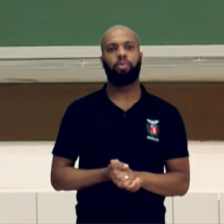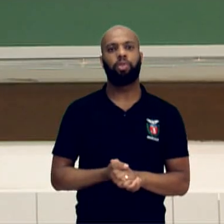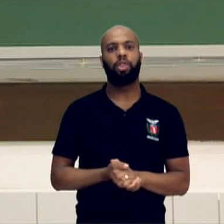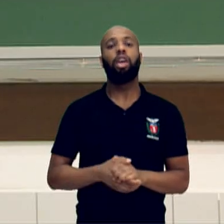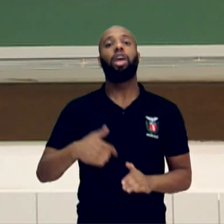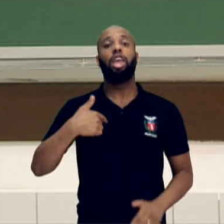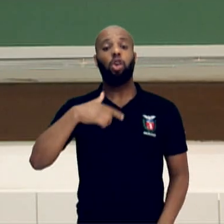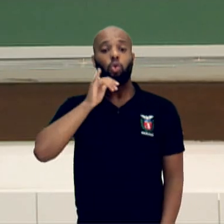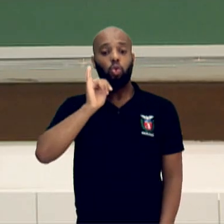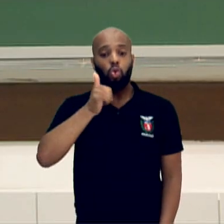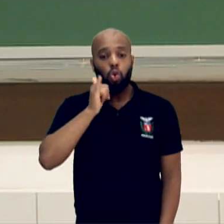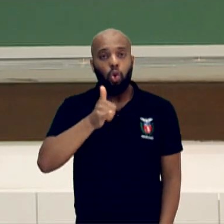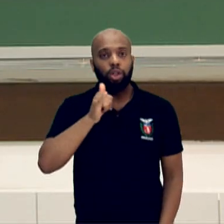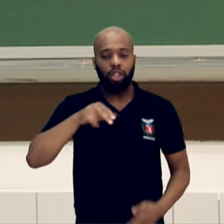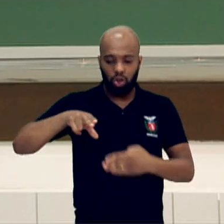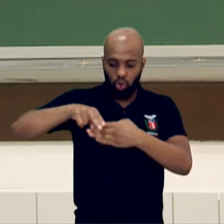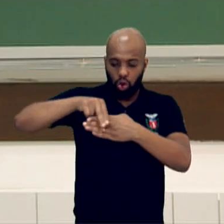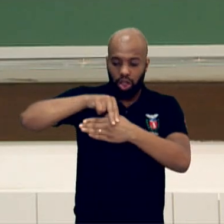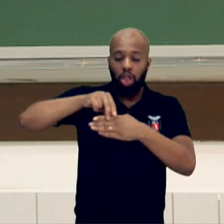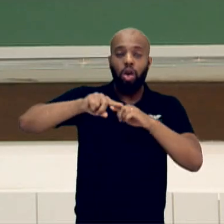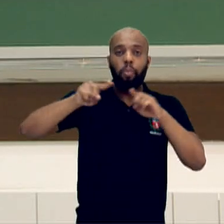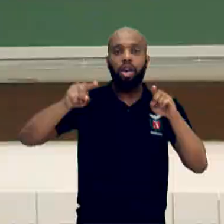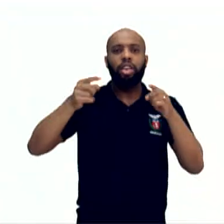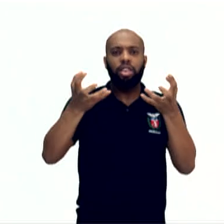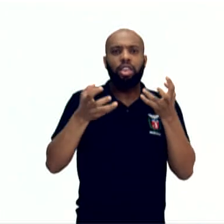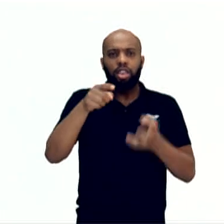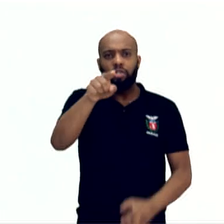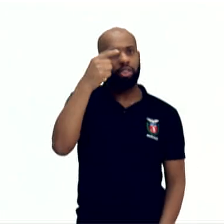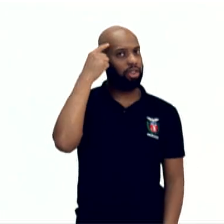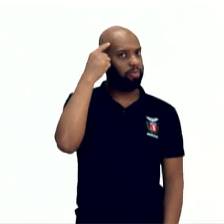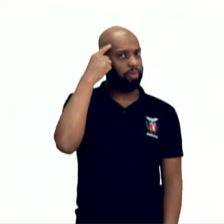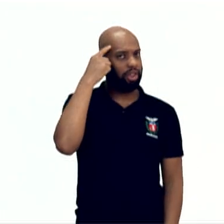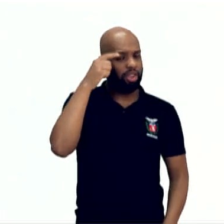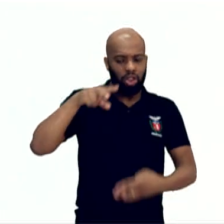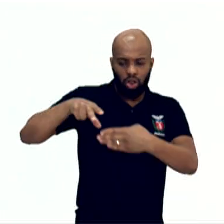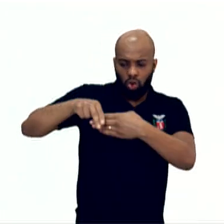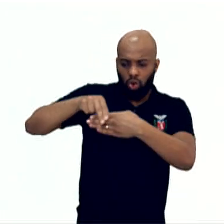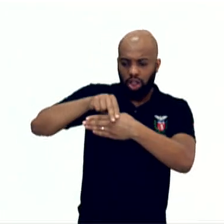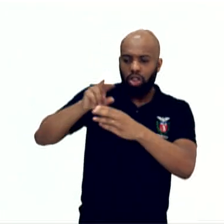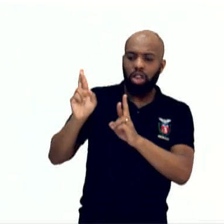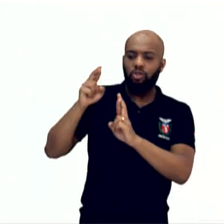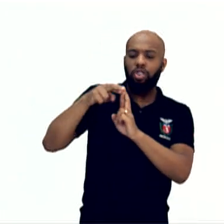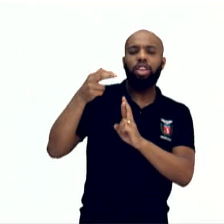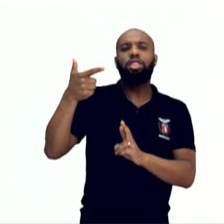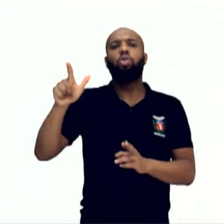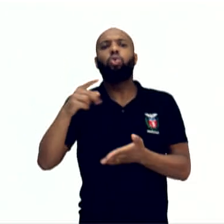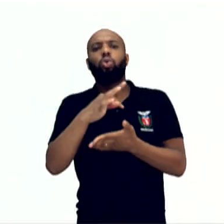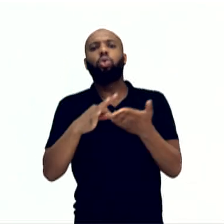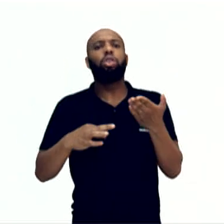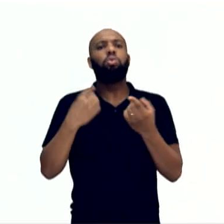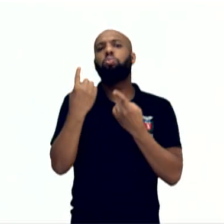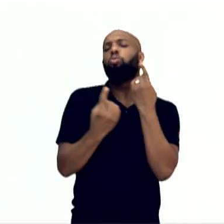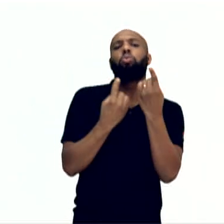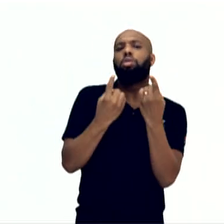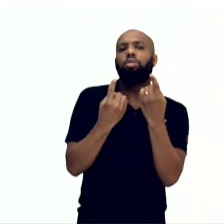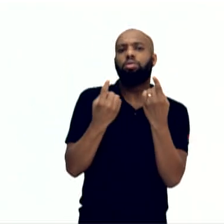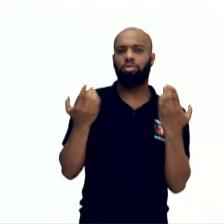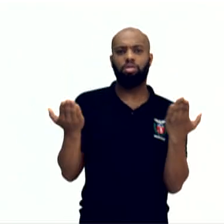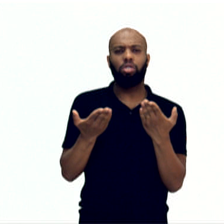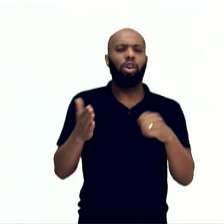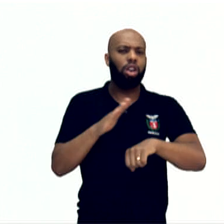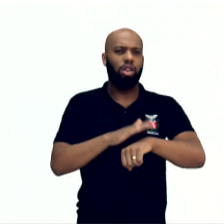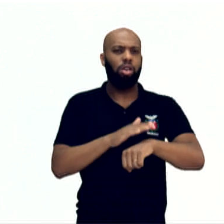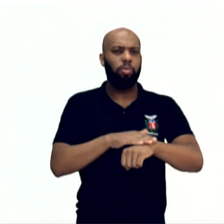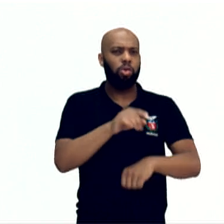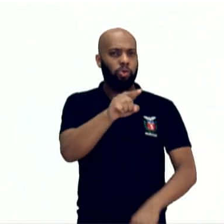Eu contei para vocês, mas eu quero que vocês pensem. Esse cordel faz referência a um outro texto, qual é ele? Então, um